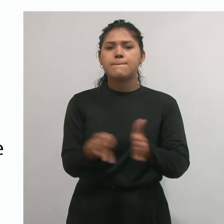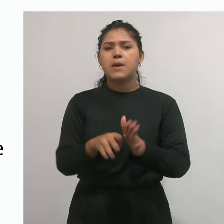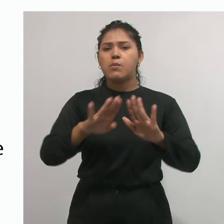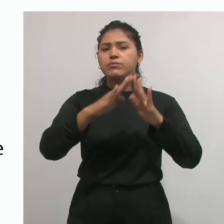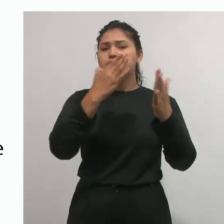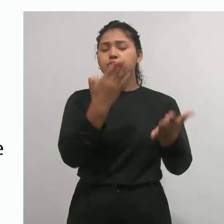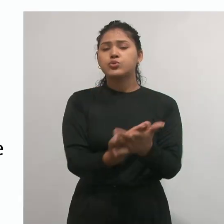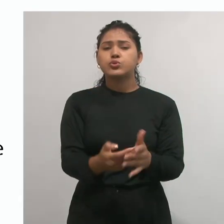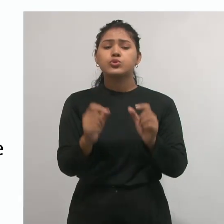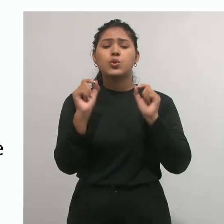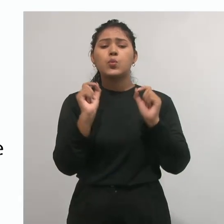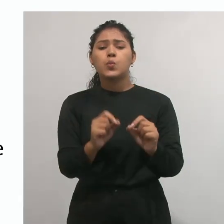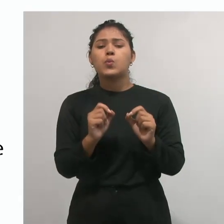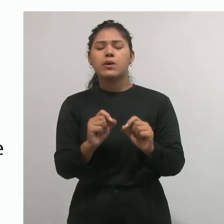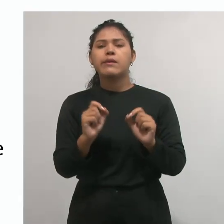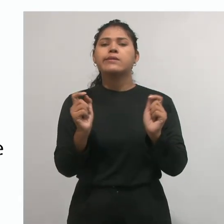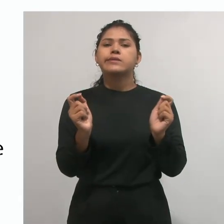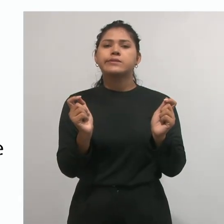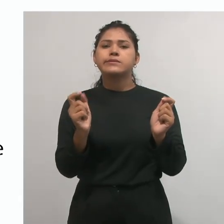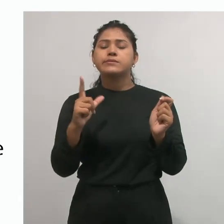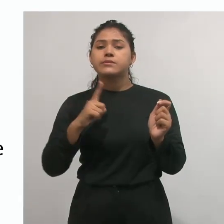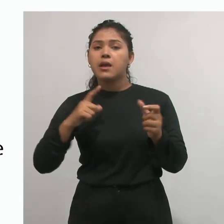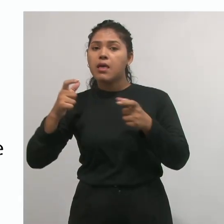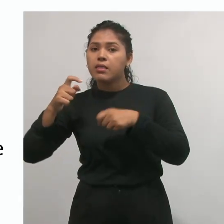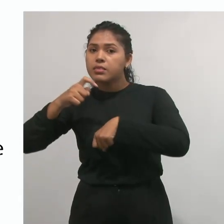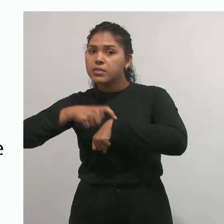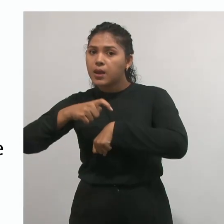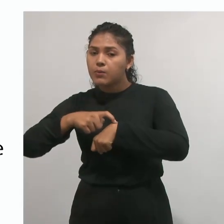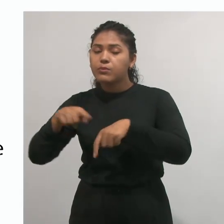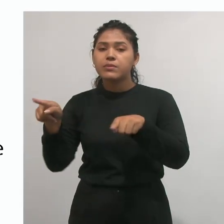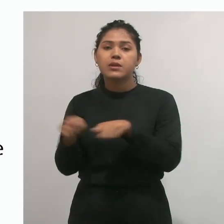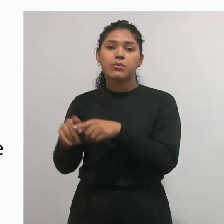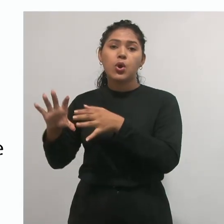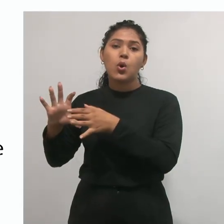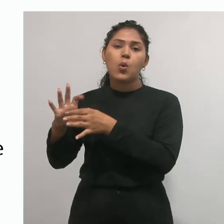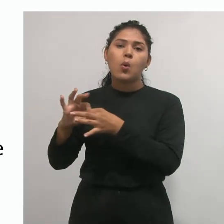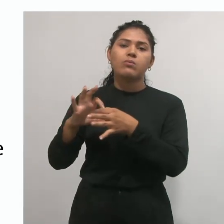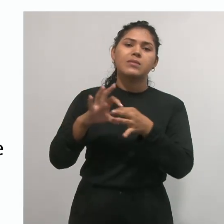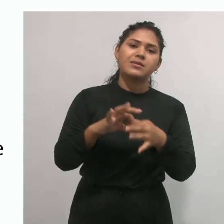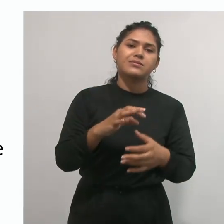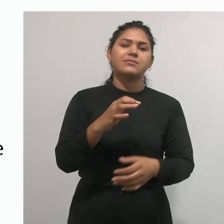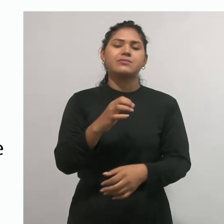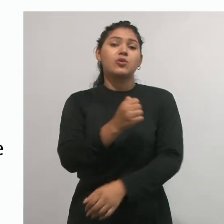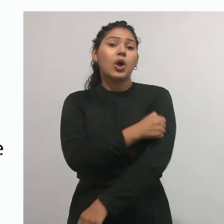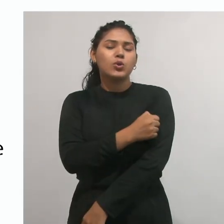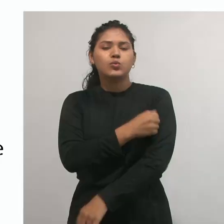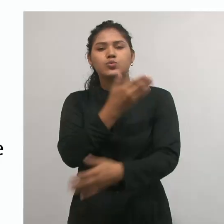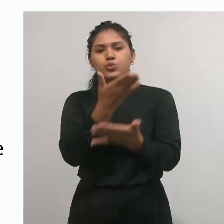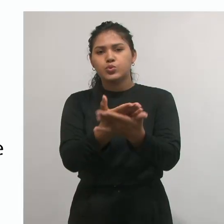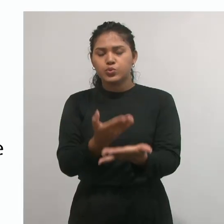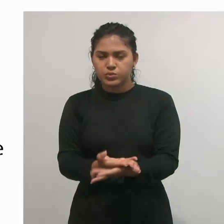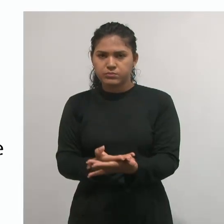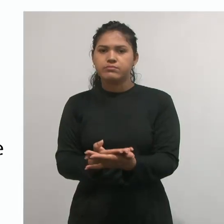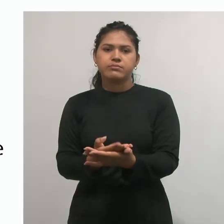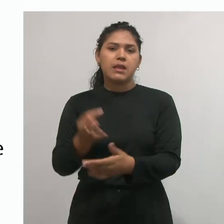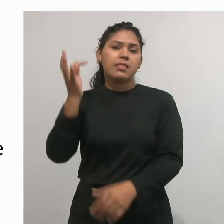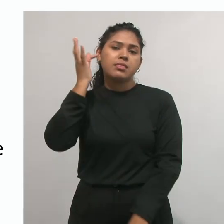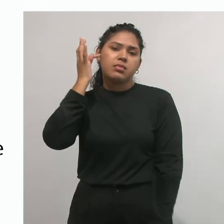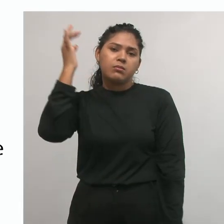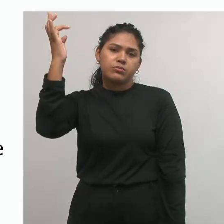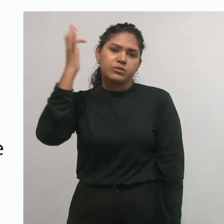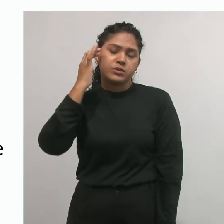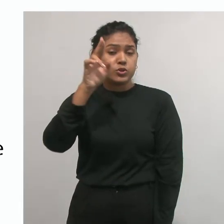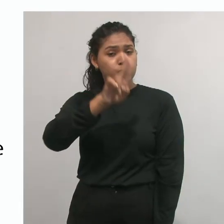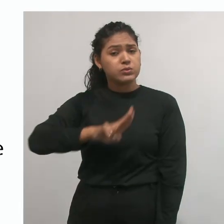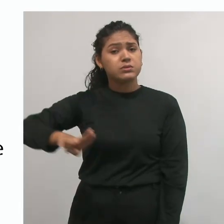ambiente escolar esse tempo e contexto, né, em que o aprendizado acontece, em